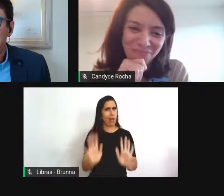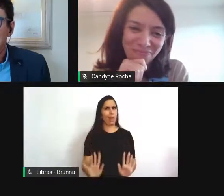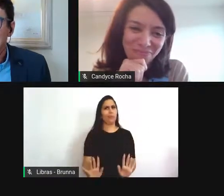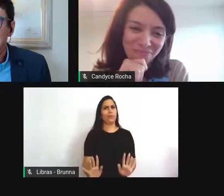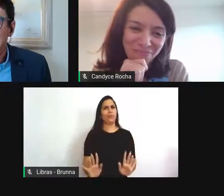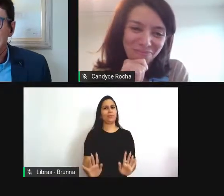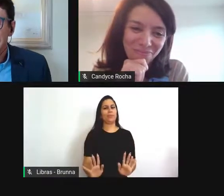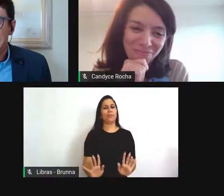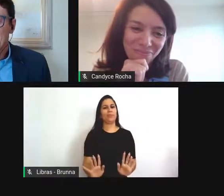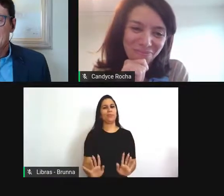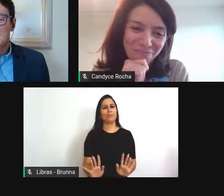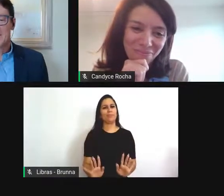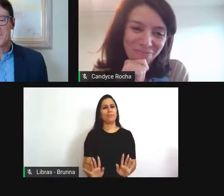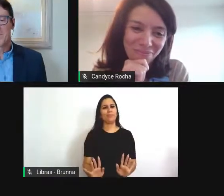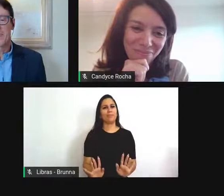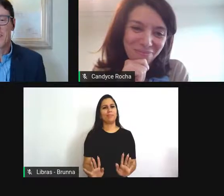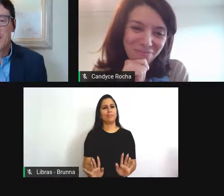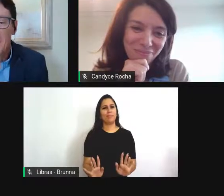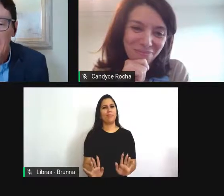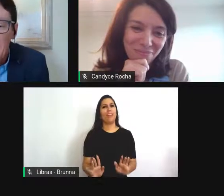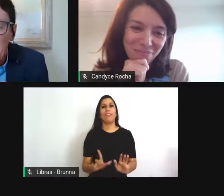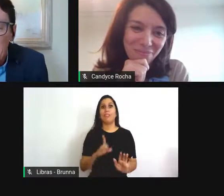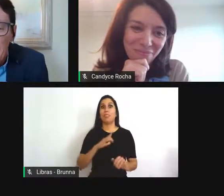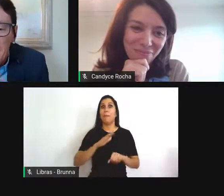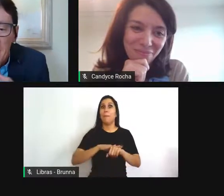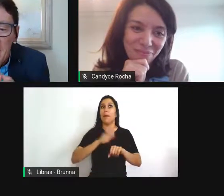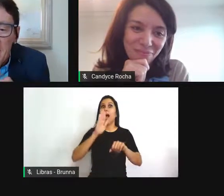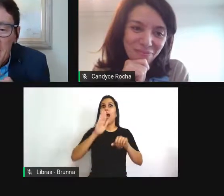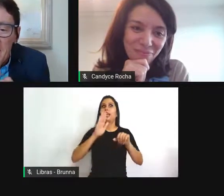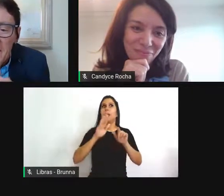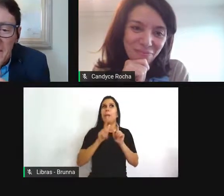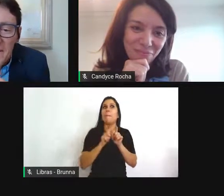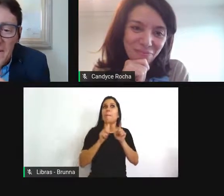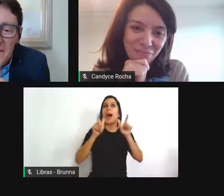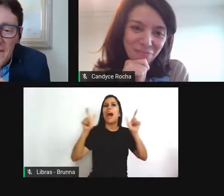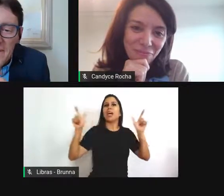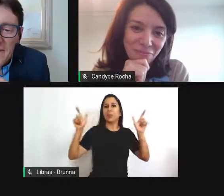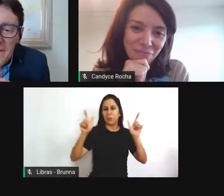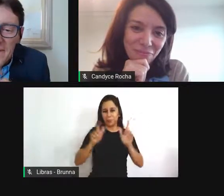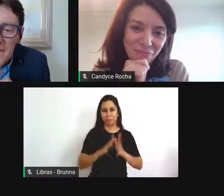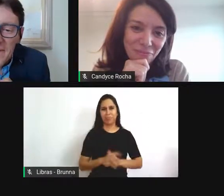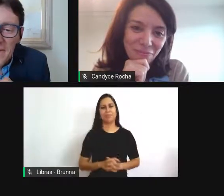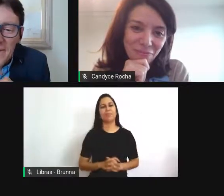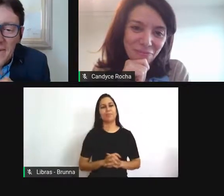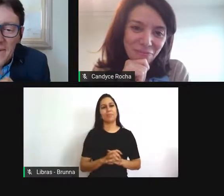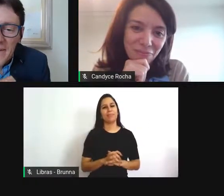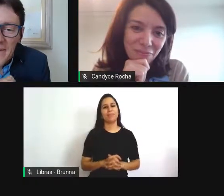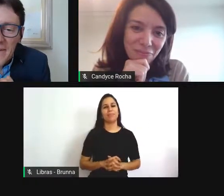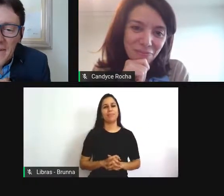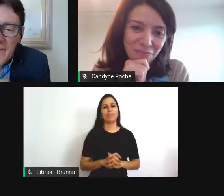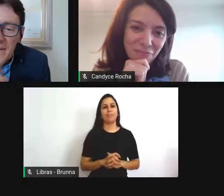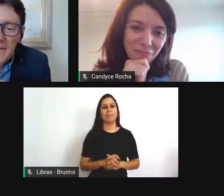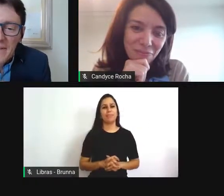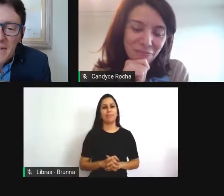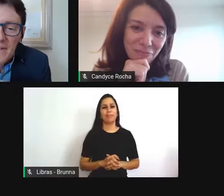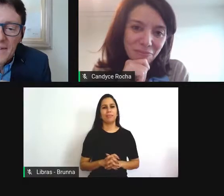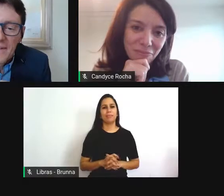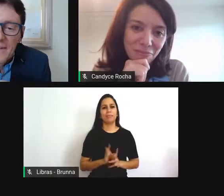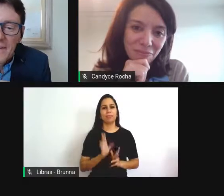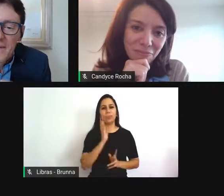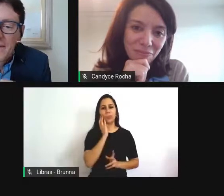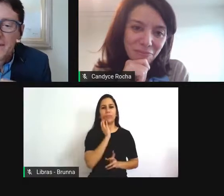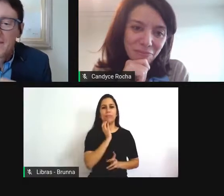Assim, seja mais macro possível, né? E o que aconteceu?